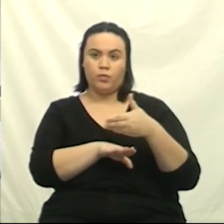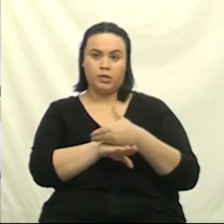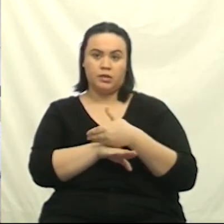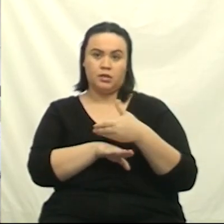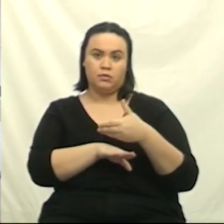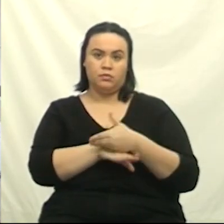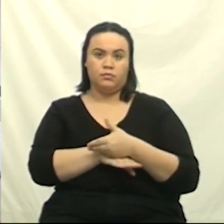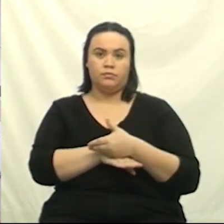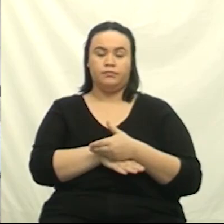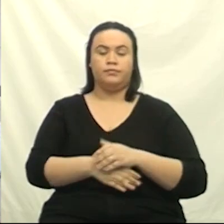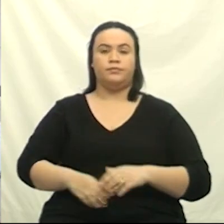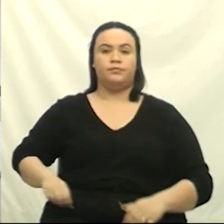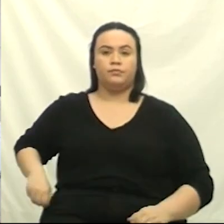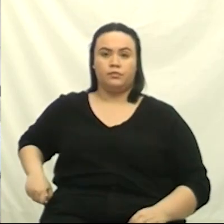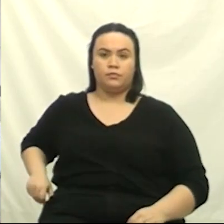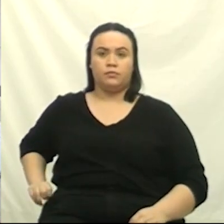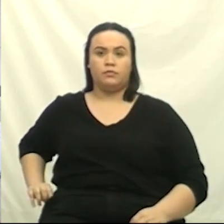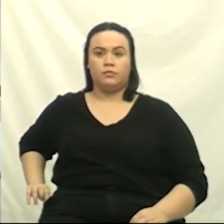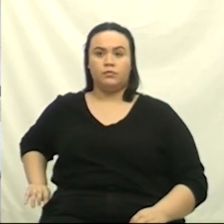confirmação do quórum